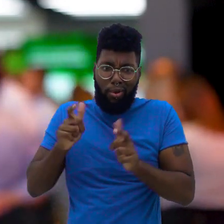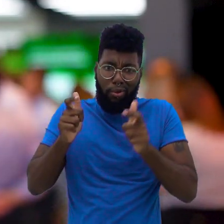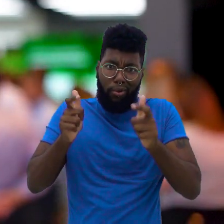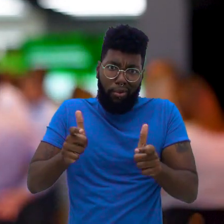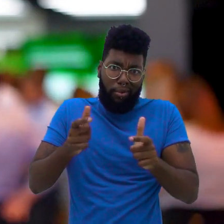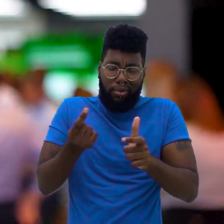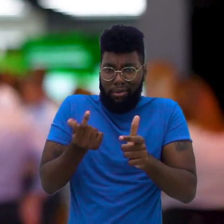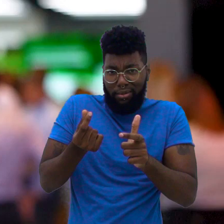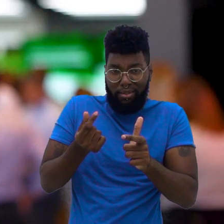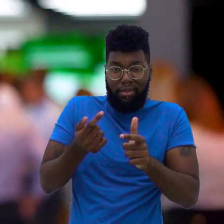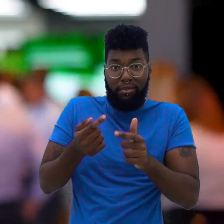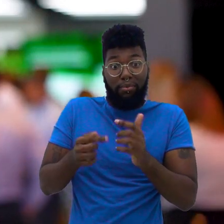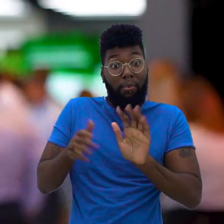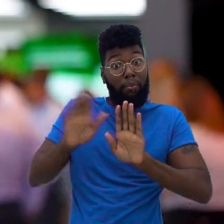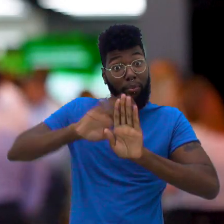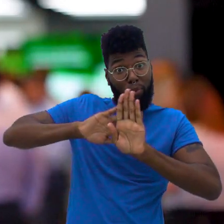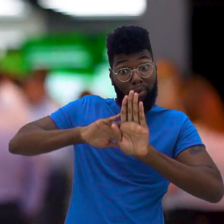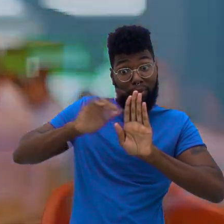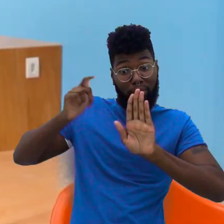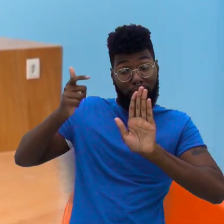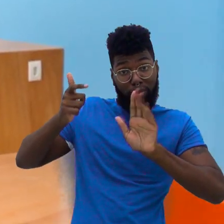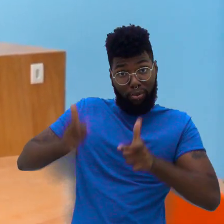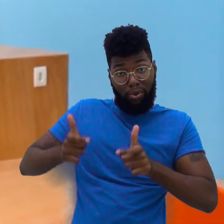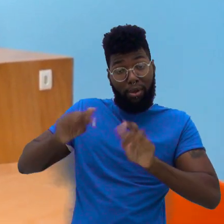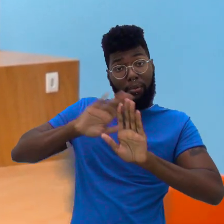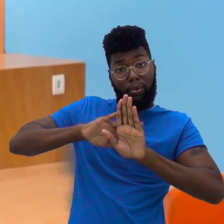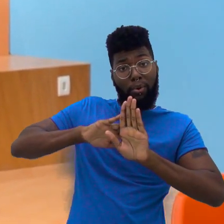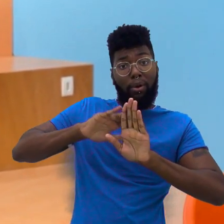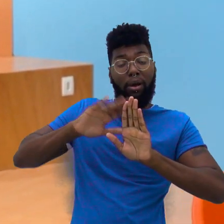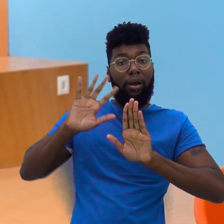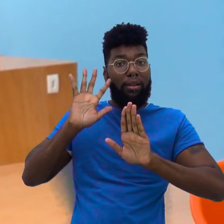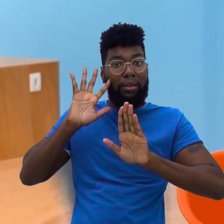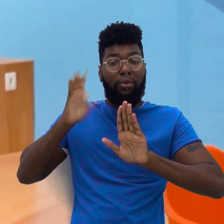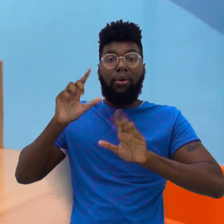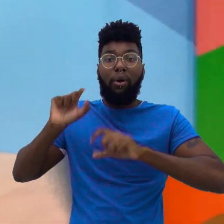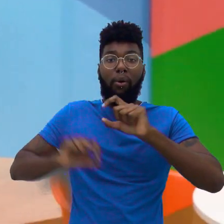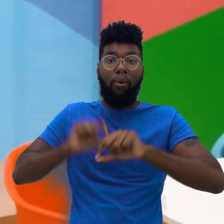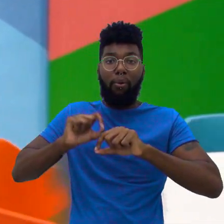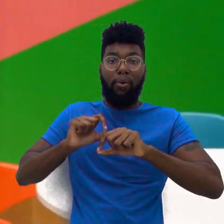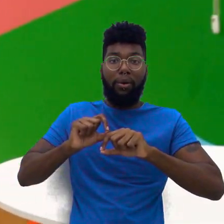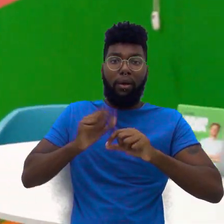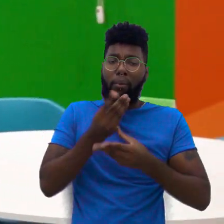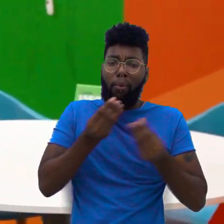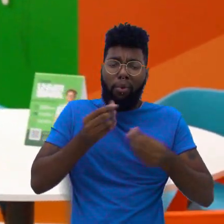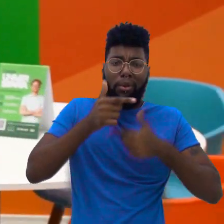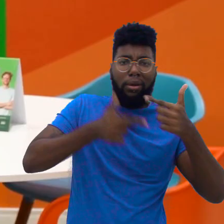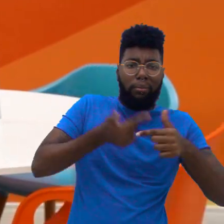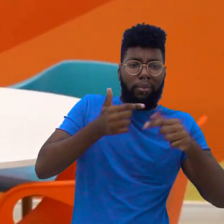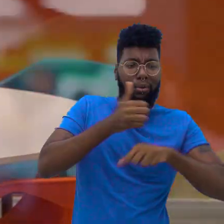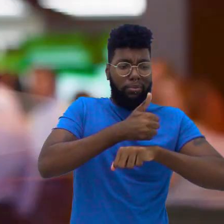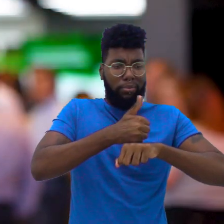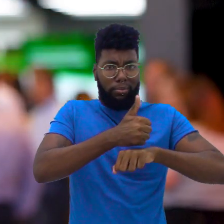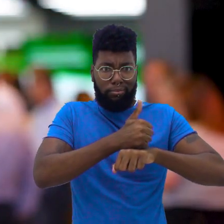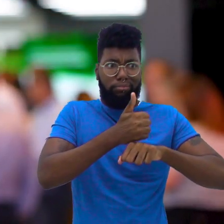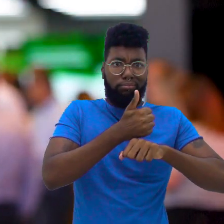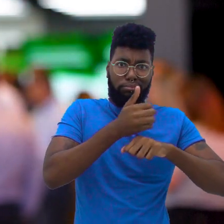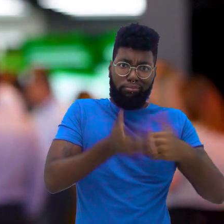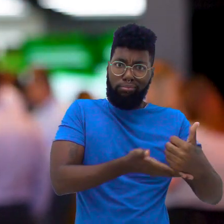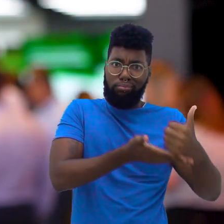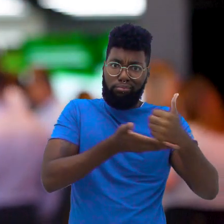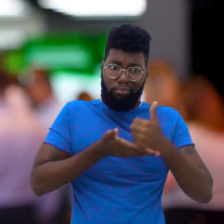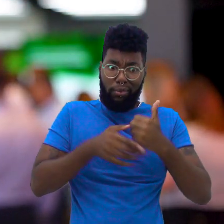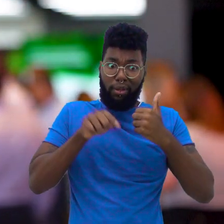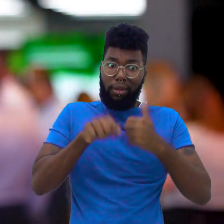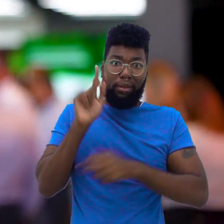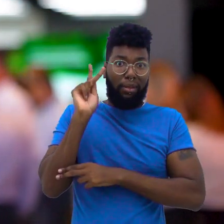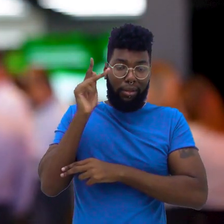só uma agência bancária, não é só um espaço financeiro, mas por trás desse espaço existe e aconteceu a entrega de